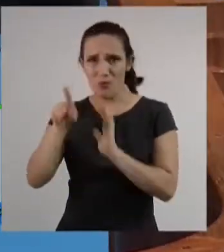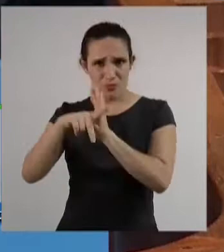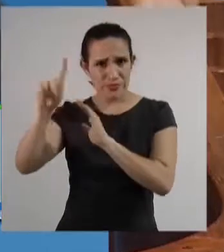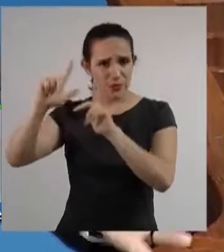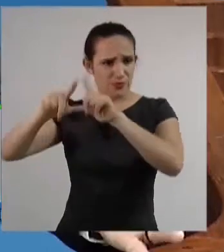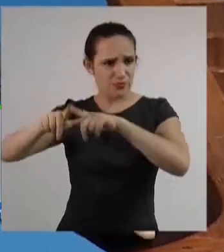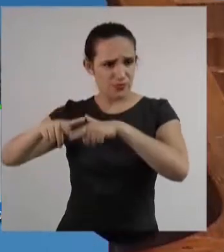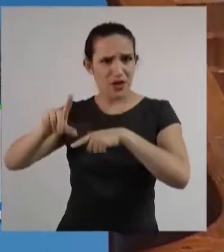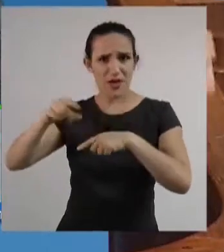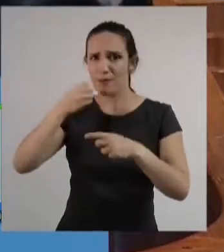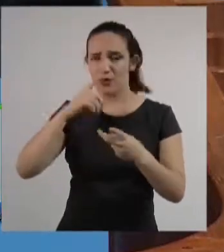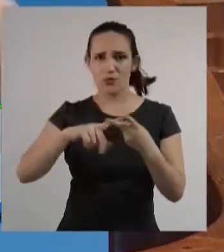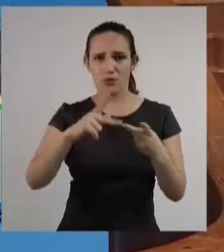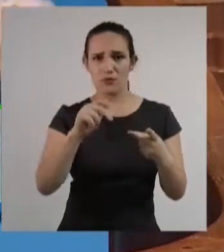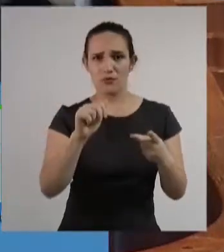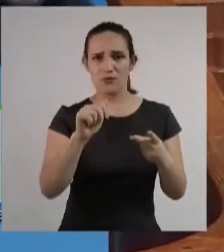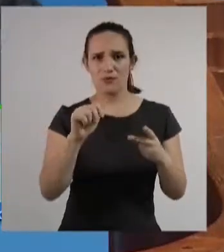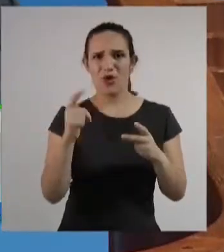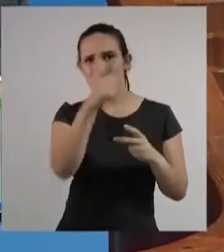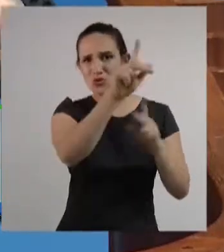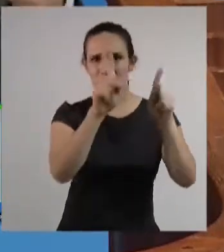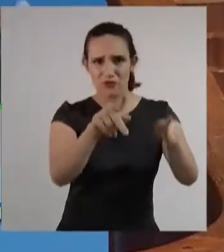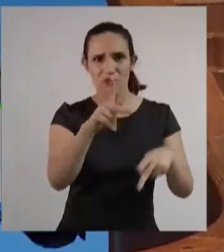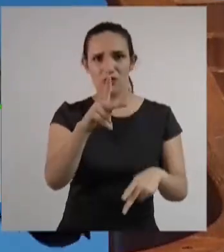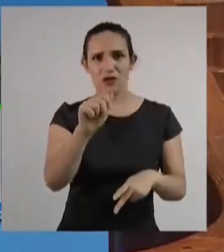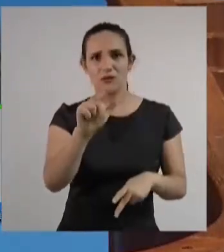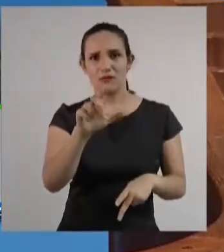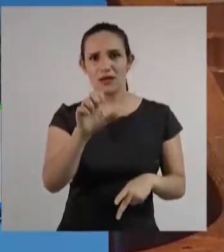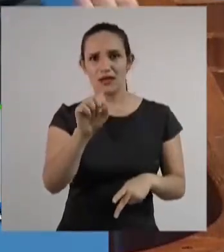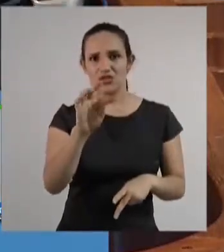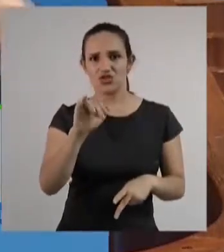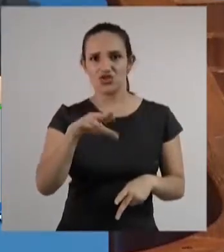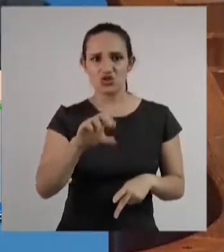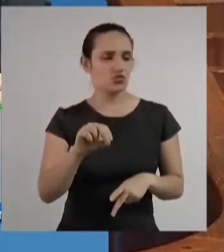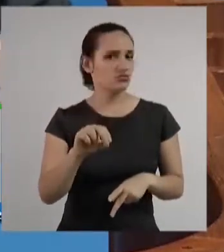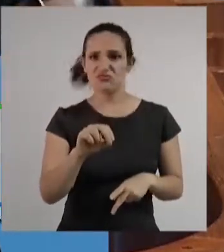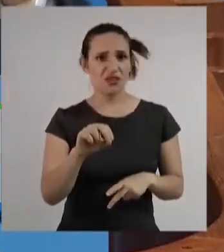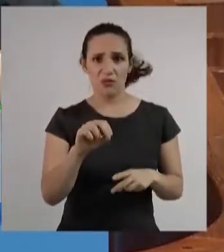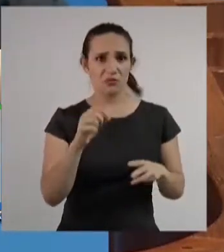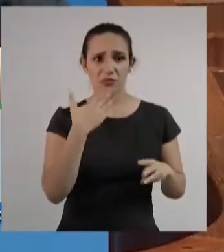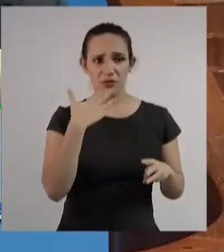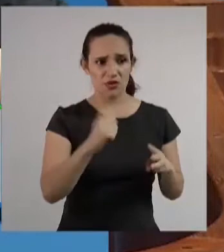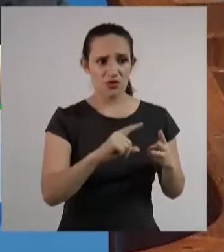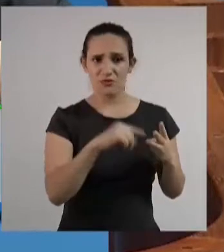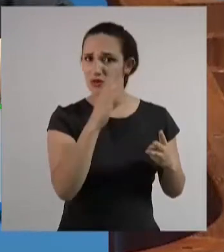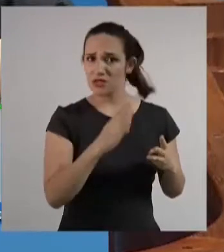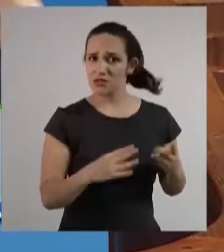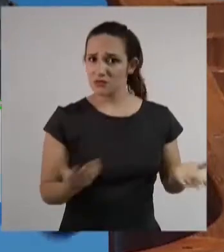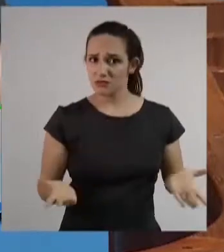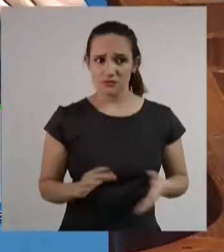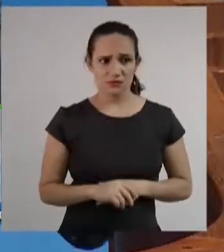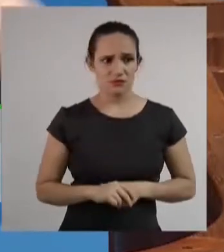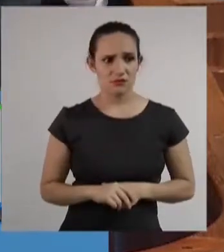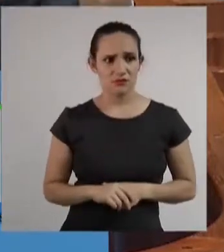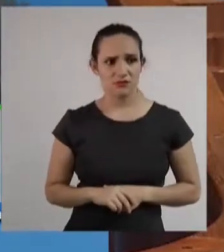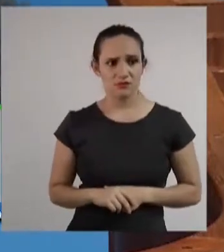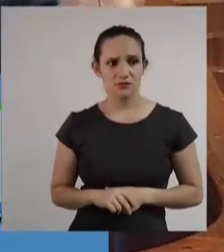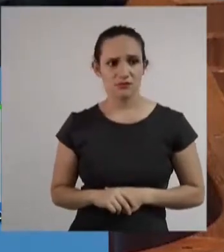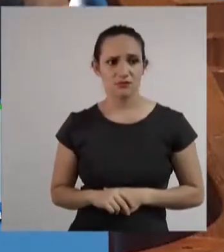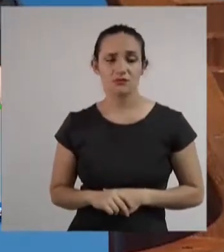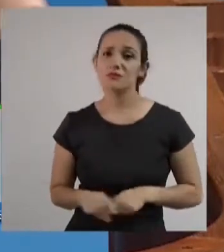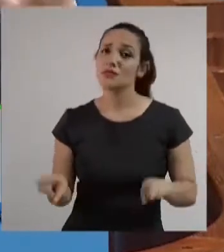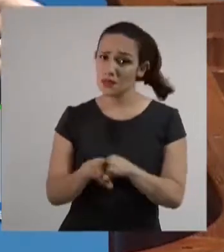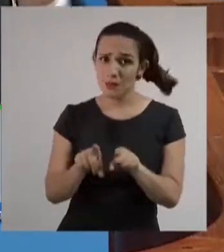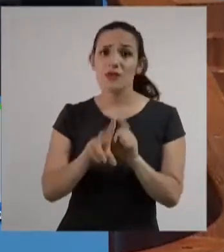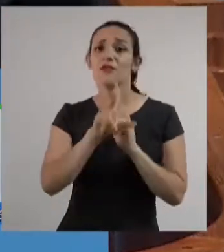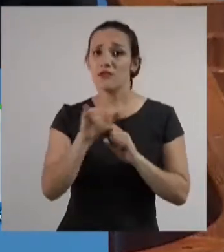os palestinos e muito menos para os brasileiros. Aliás, o que a gente viu é que os brasileiros vão sair